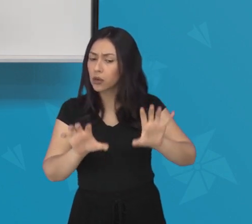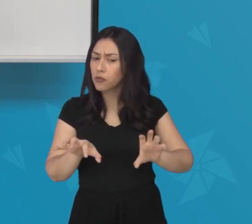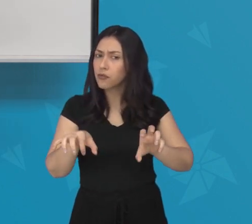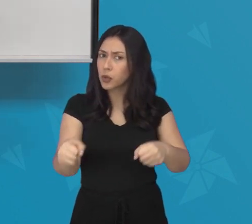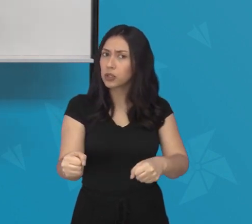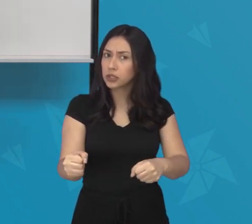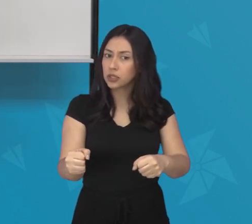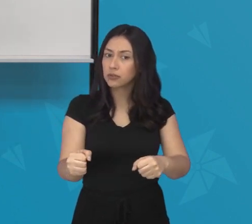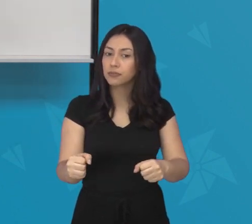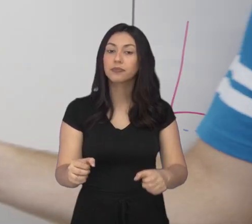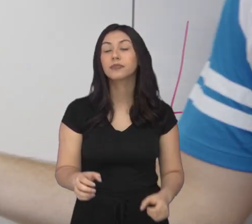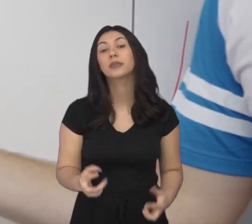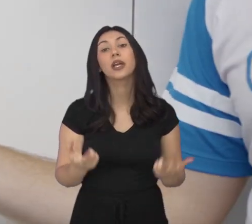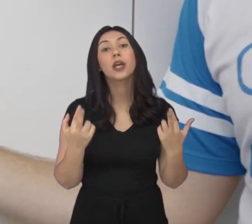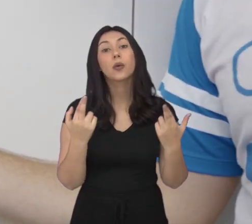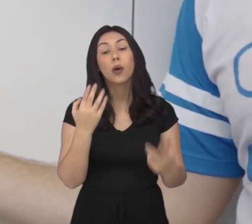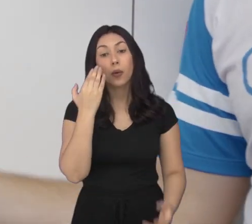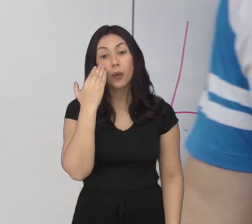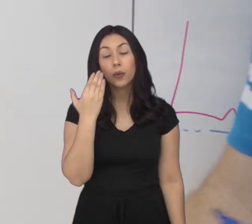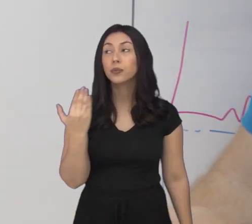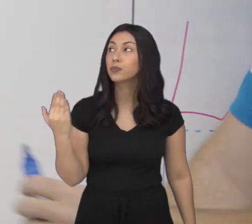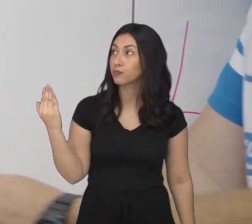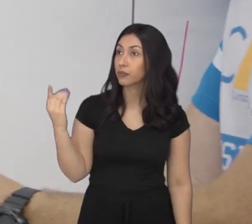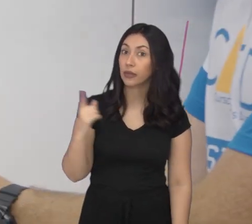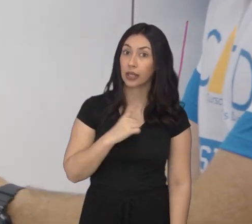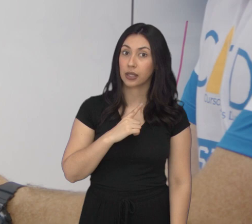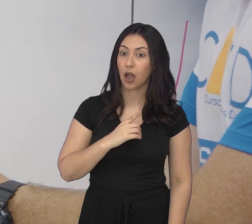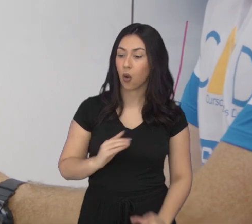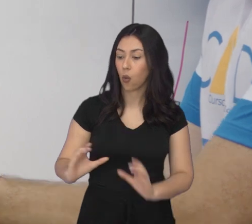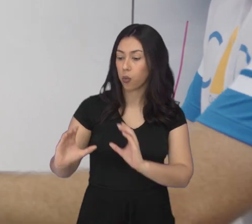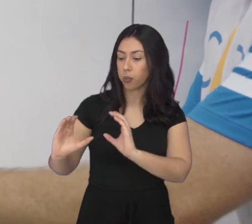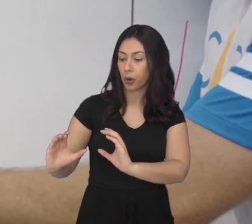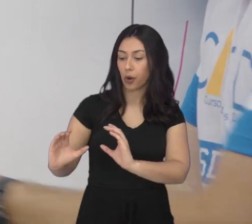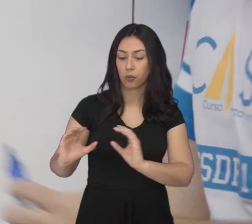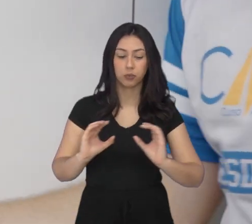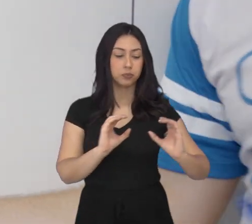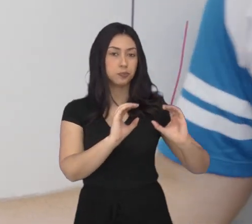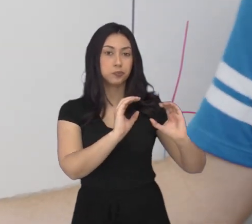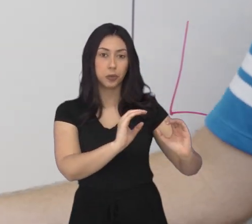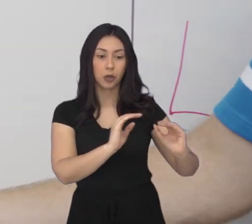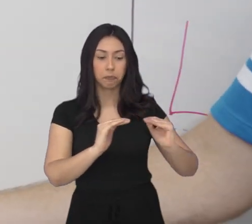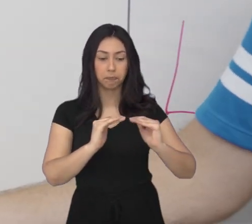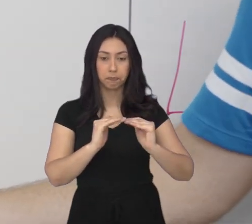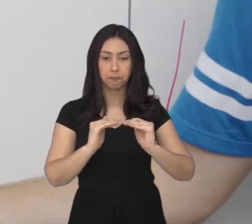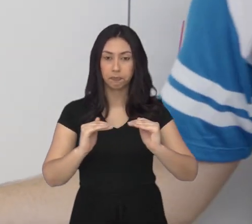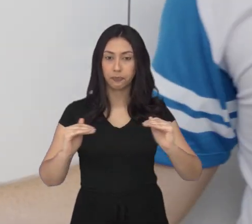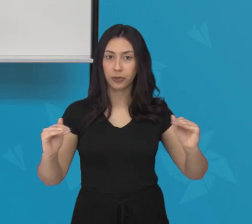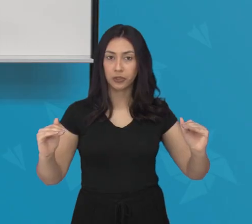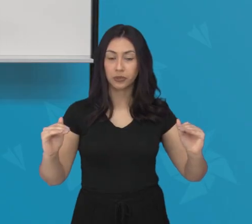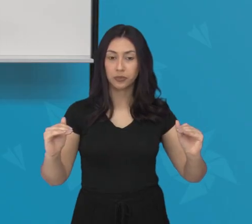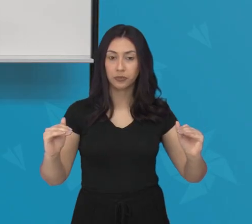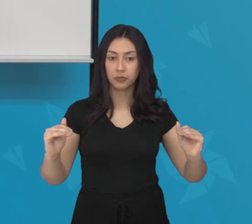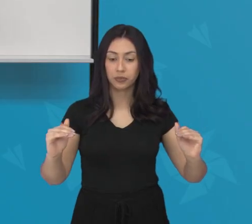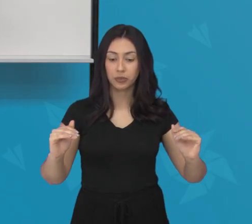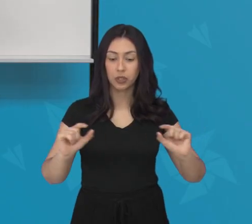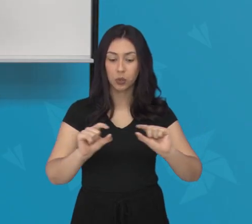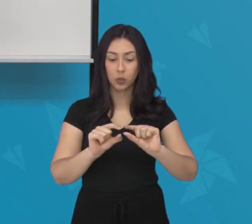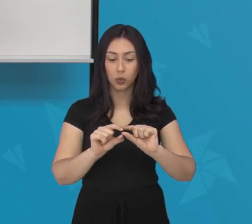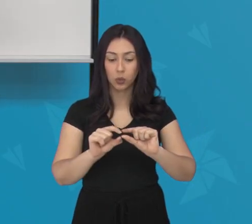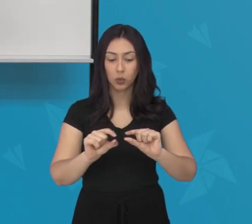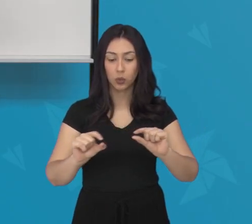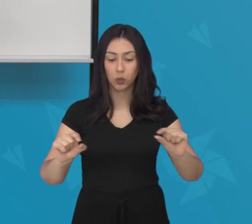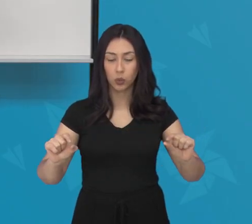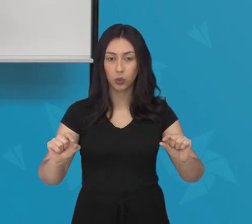isso e resolver o problema. A mesma coisa acontece aqui. Eu tenho dois blocos sobre uma superfície ligados